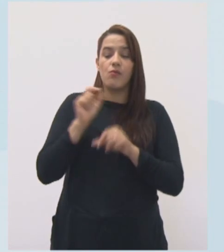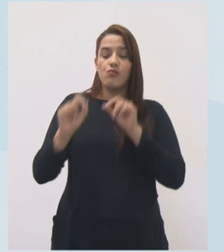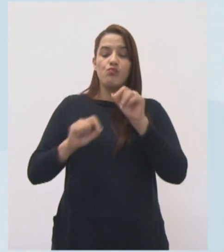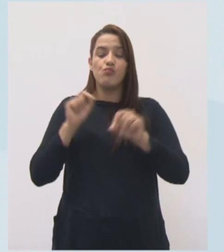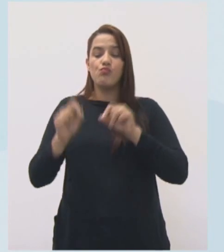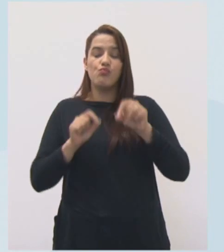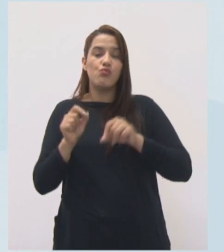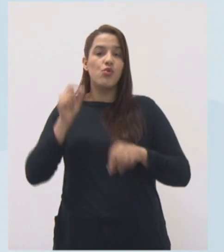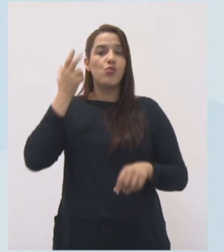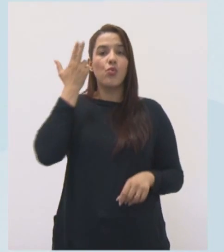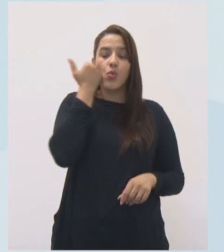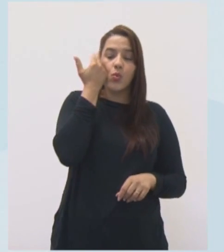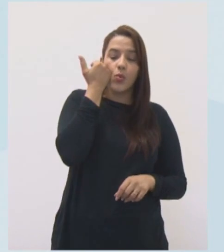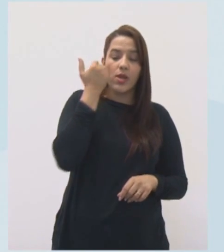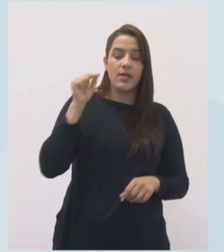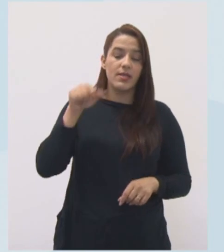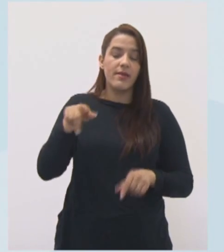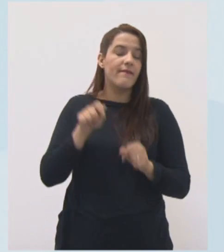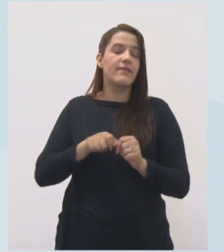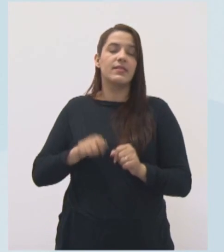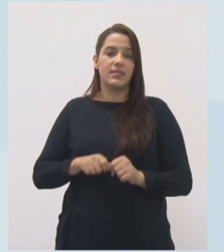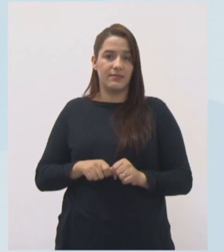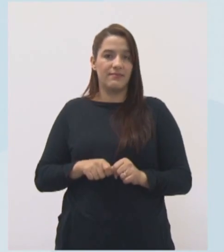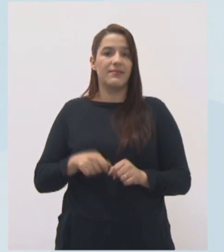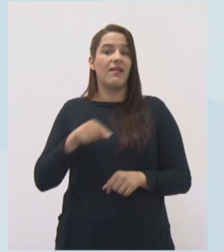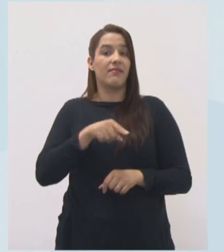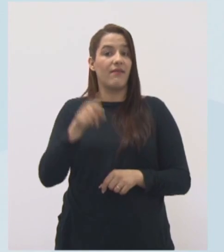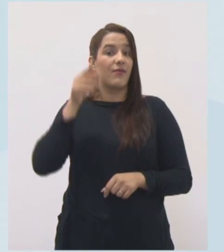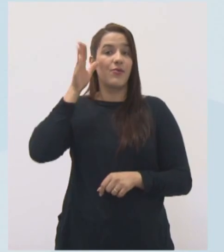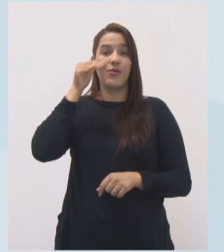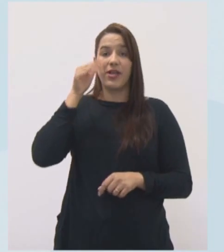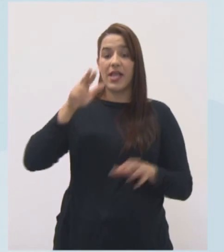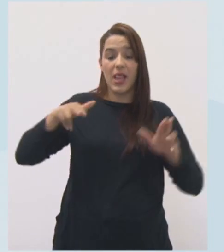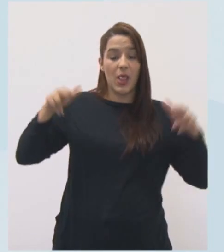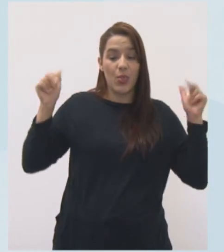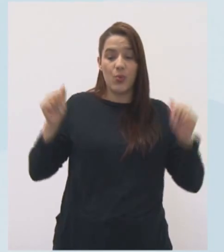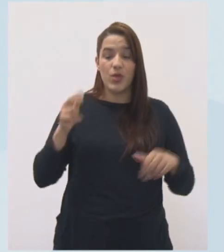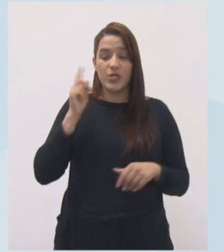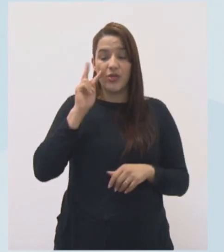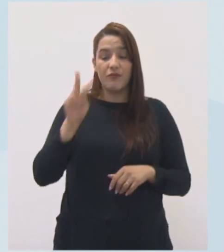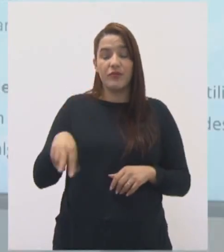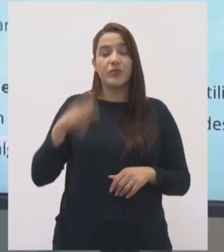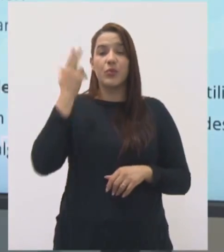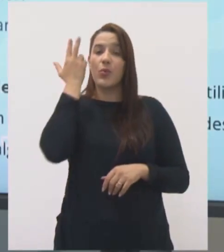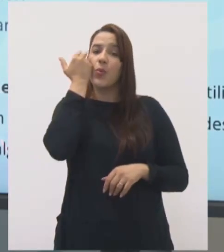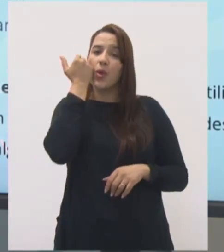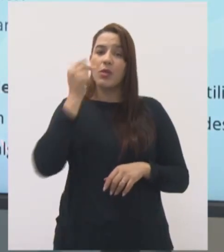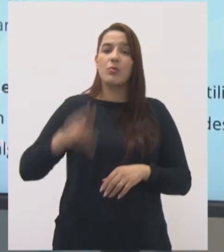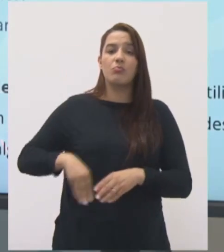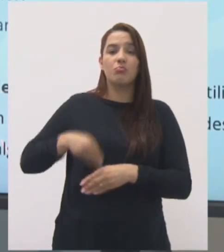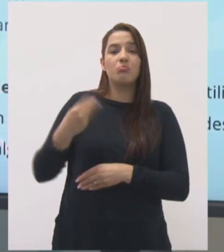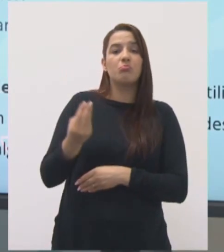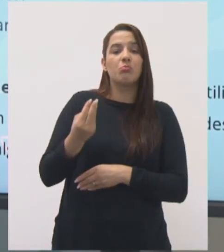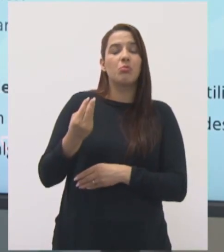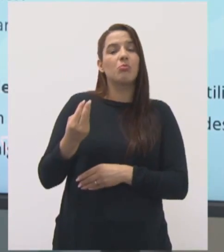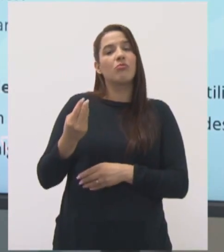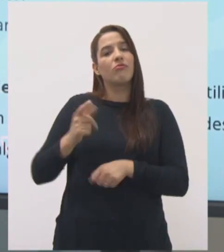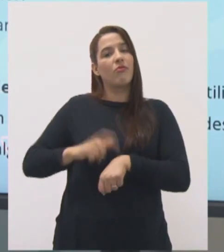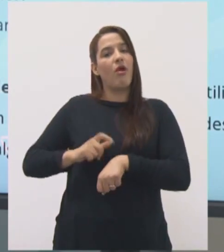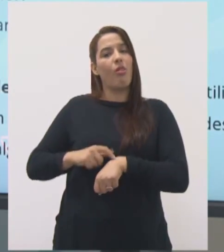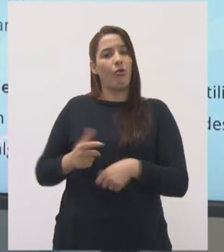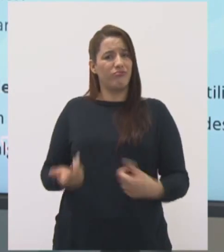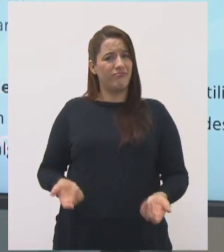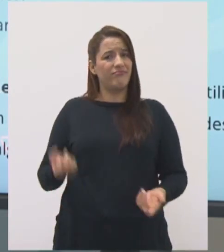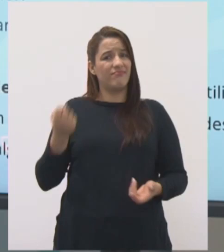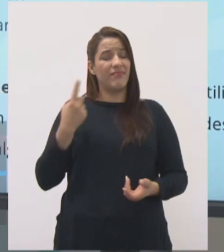que aquele coelho ia fazer. Porque ela nunca tinha visto um coelho com relógio. Então, ela saiu e ela estava ali com uma curiosidade